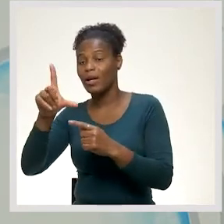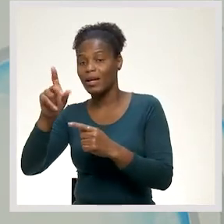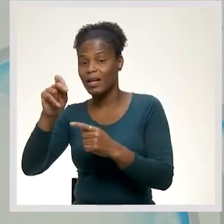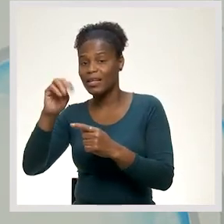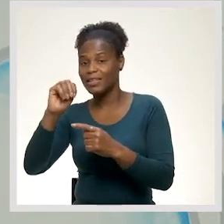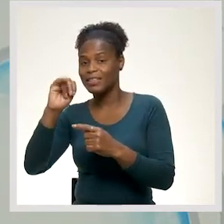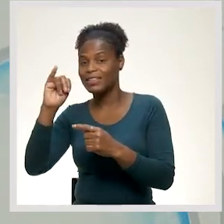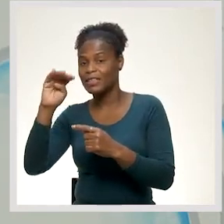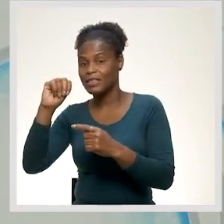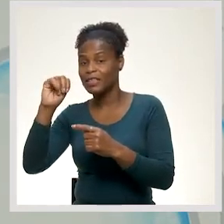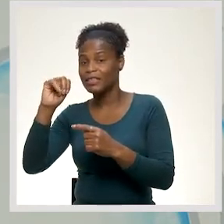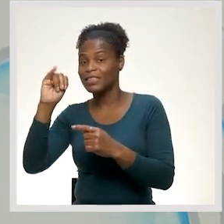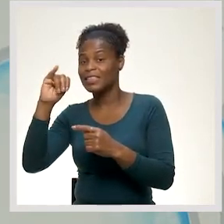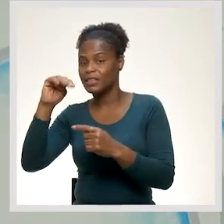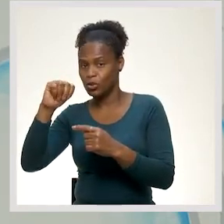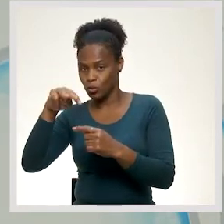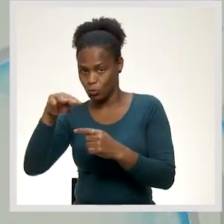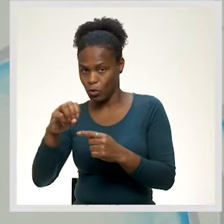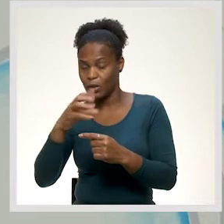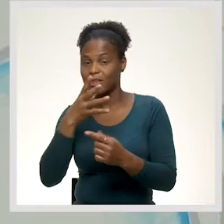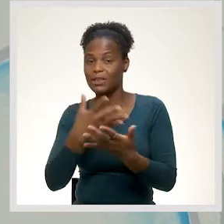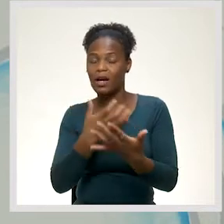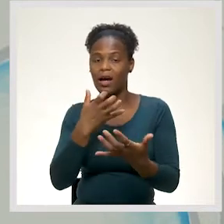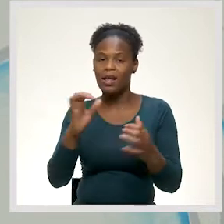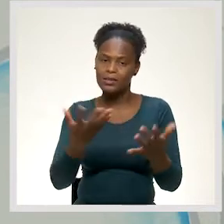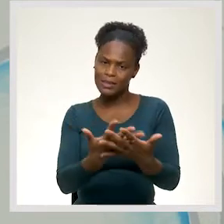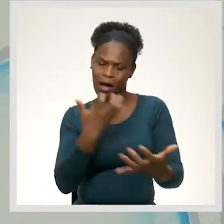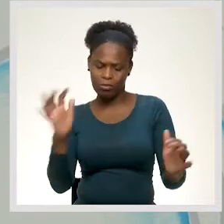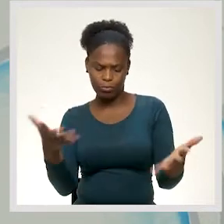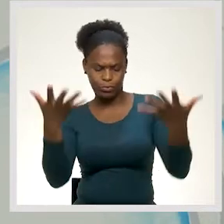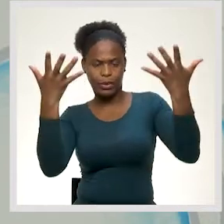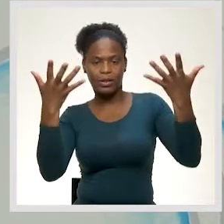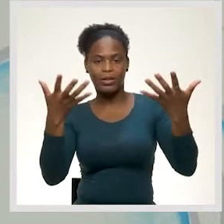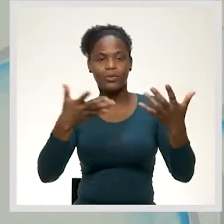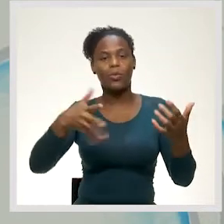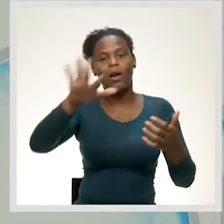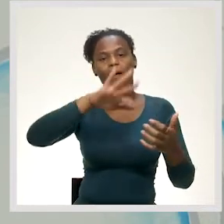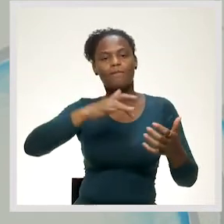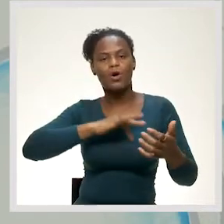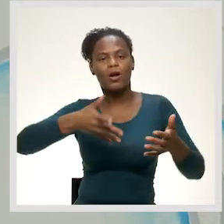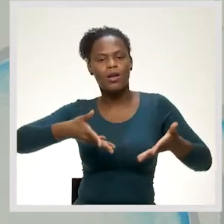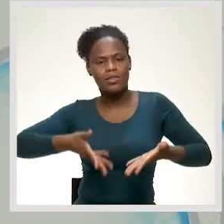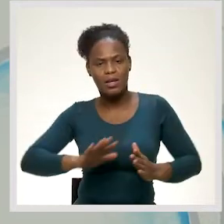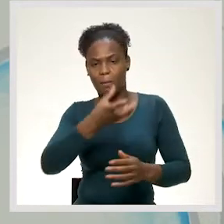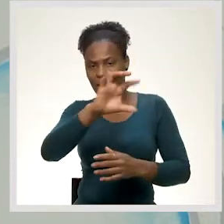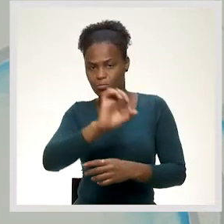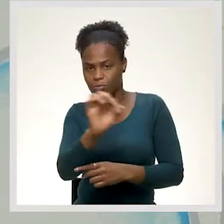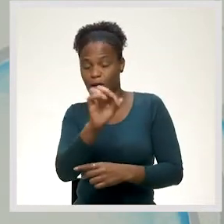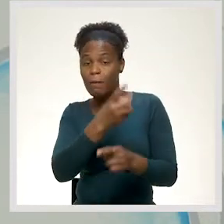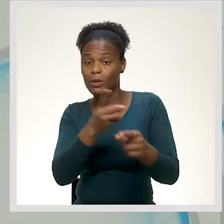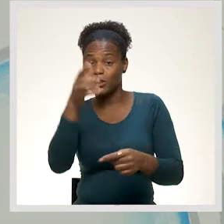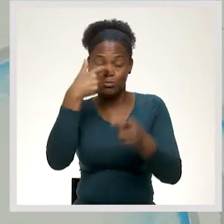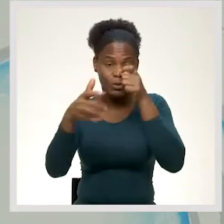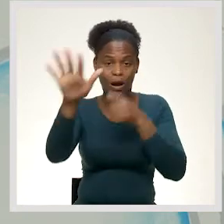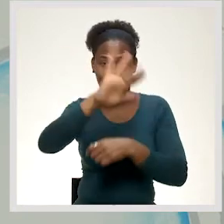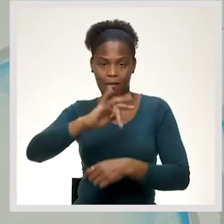exemplo, podemos destacar a questão da exaltação do nacional. Por isso, os românticos